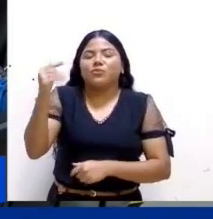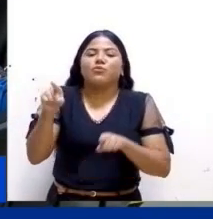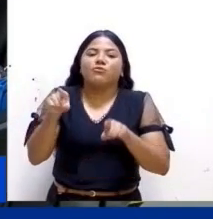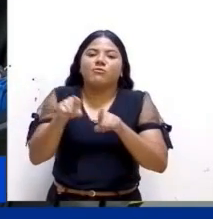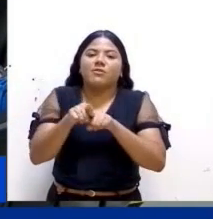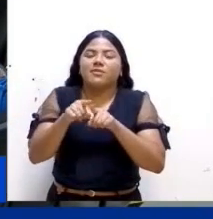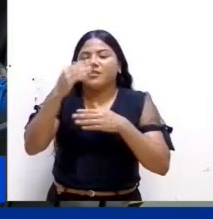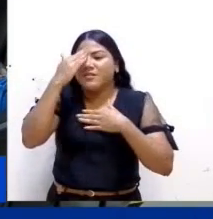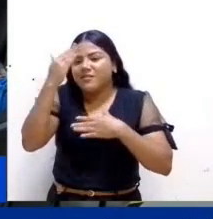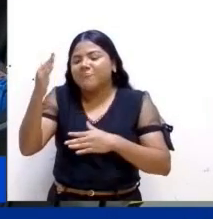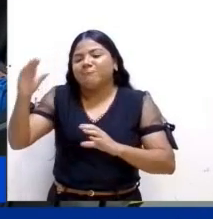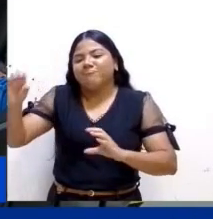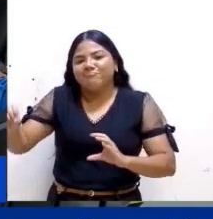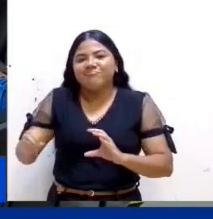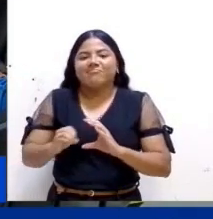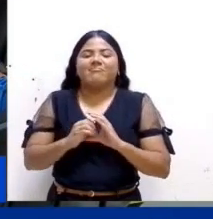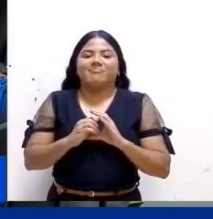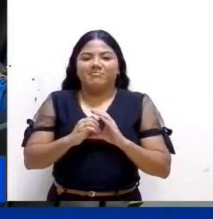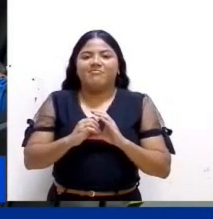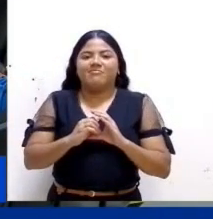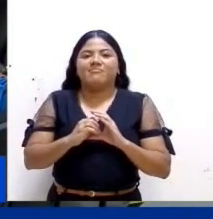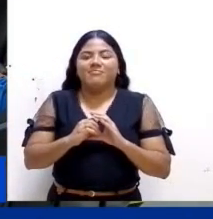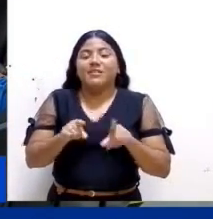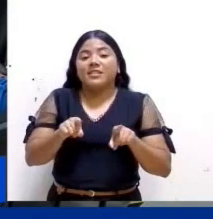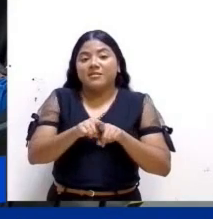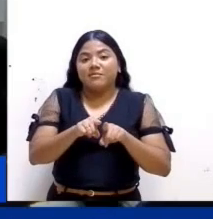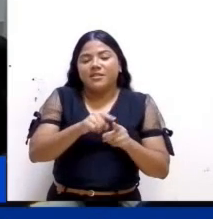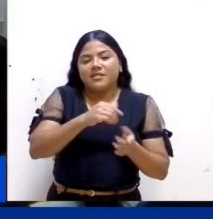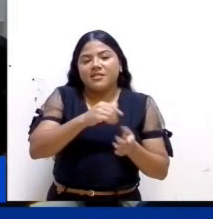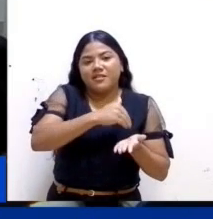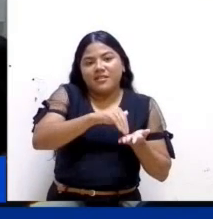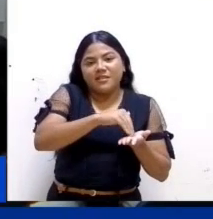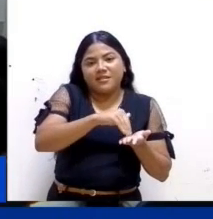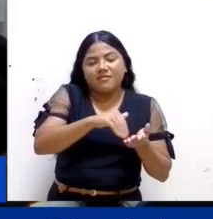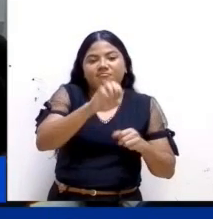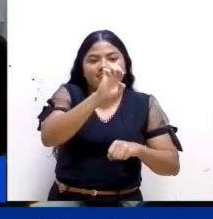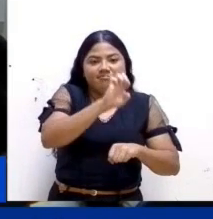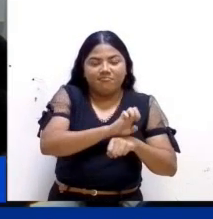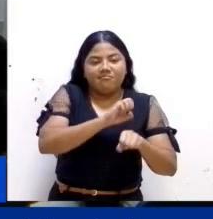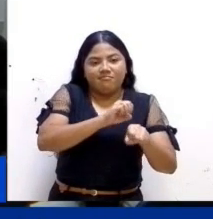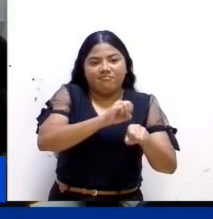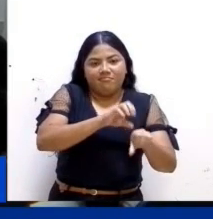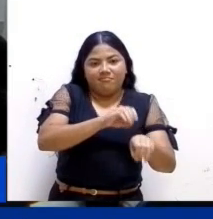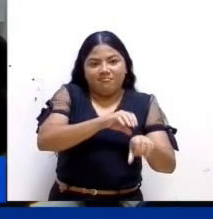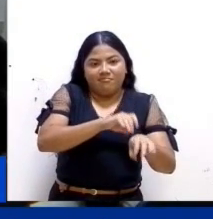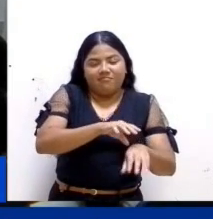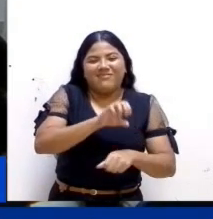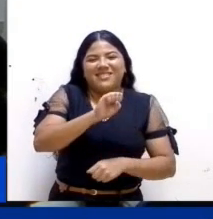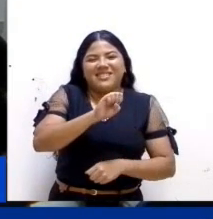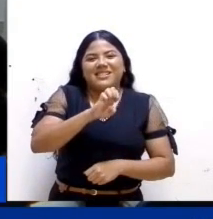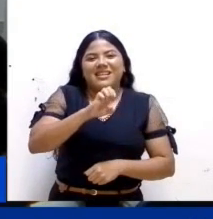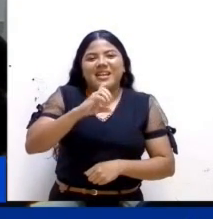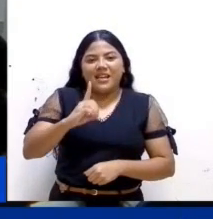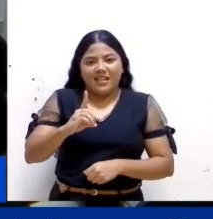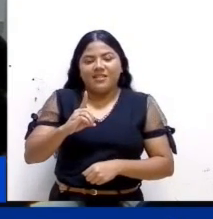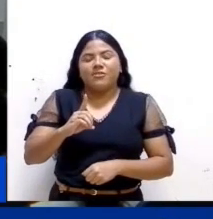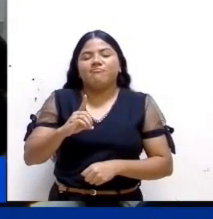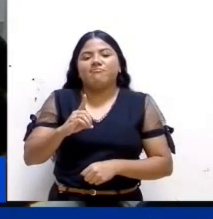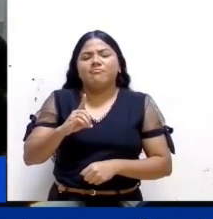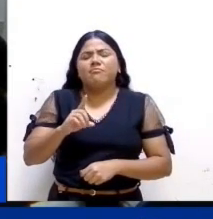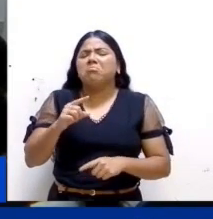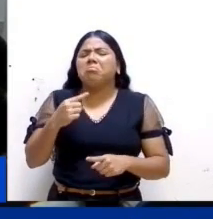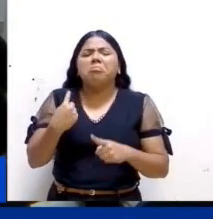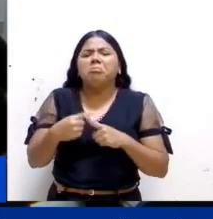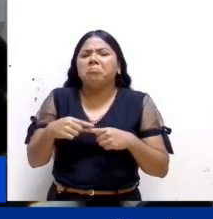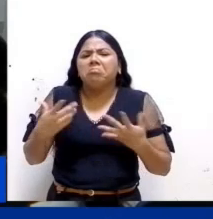Amapá, TRE, à Secretaria de Estado de Educação, por esse projeto ímpar,